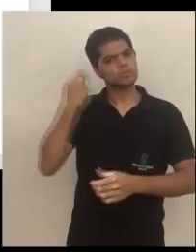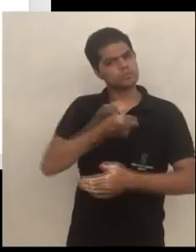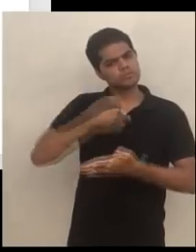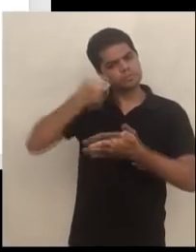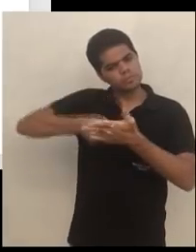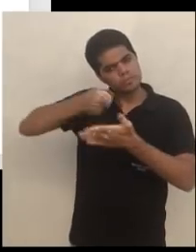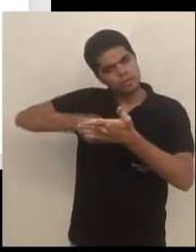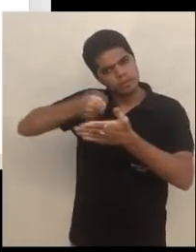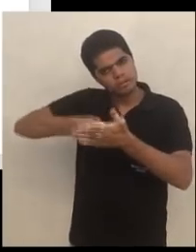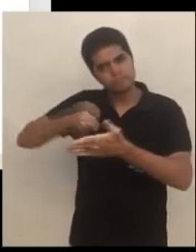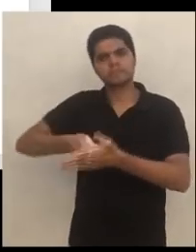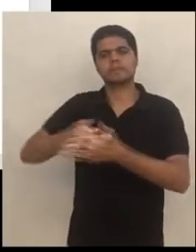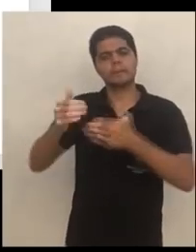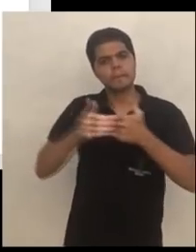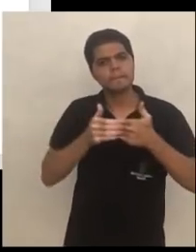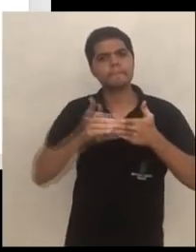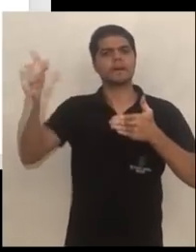avançar.